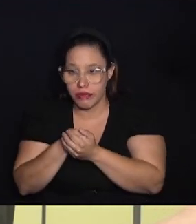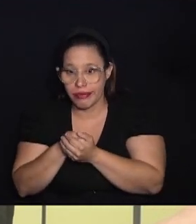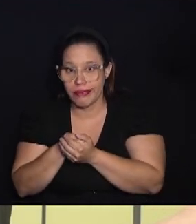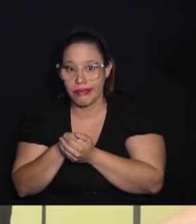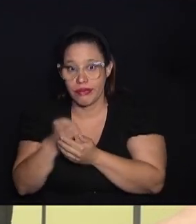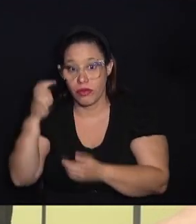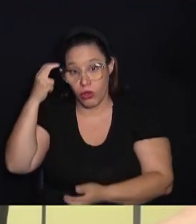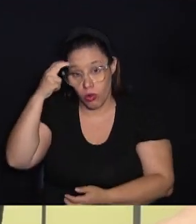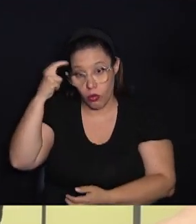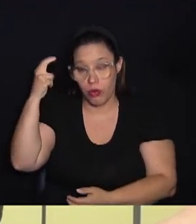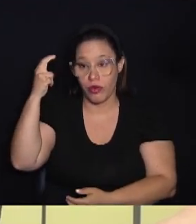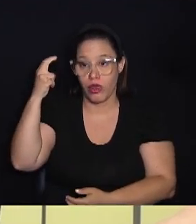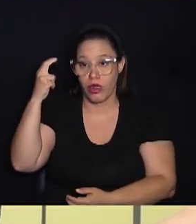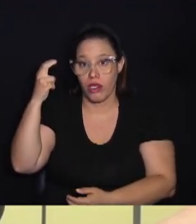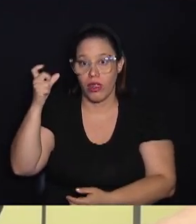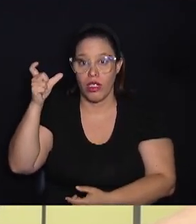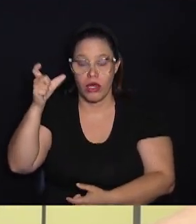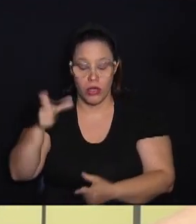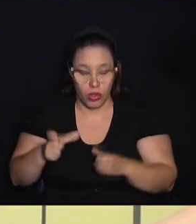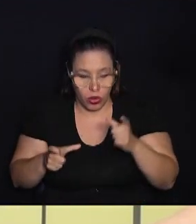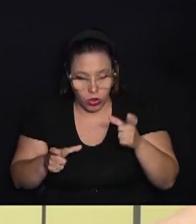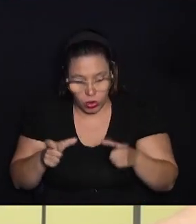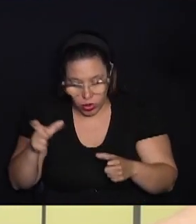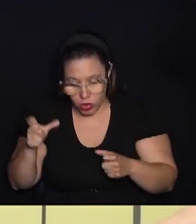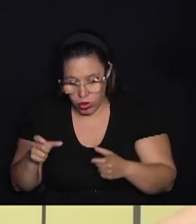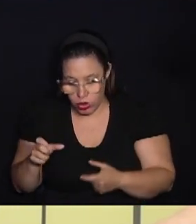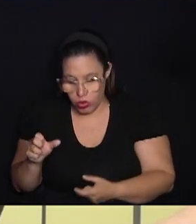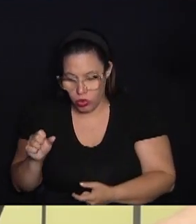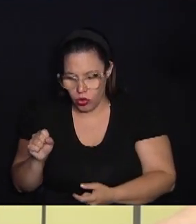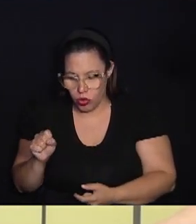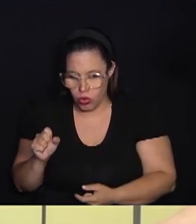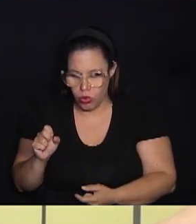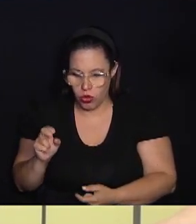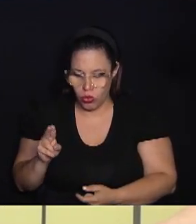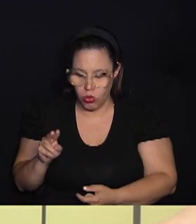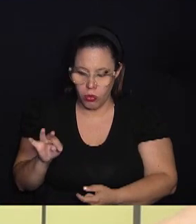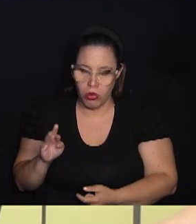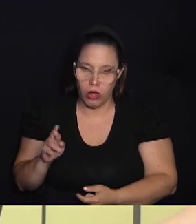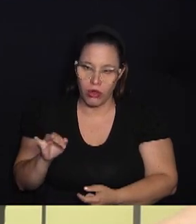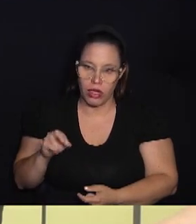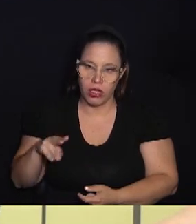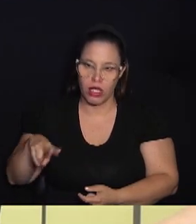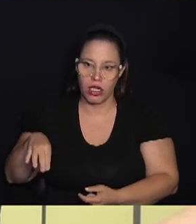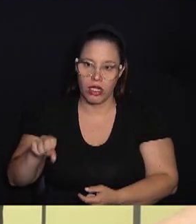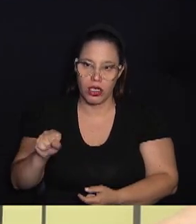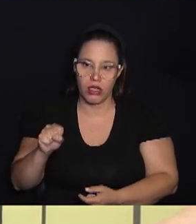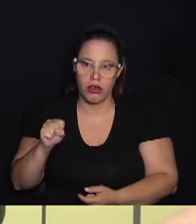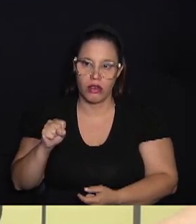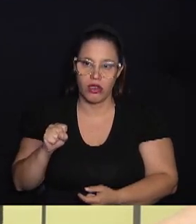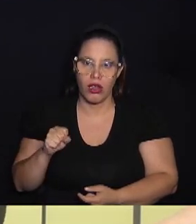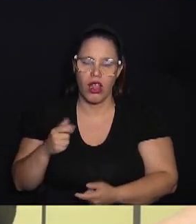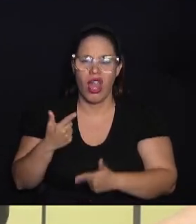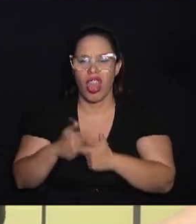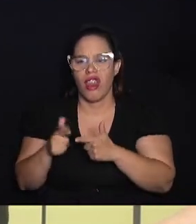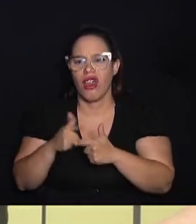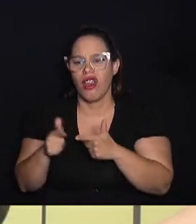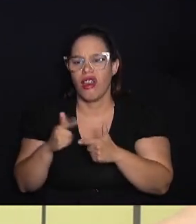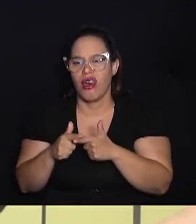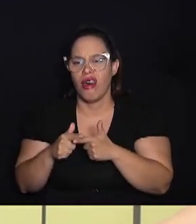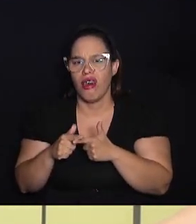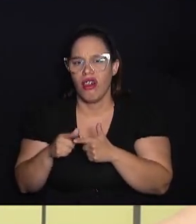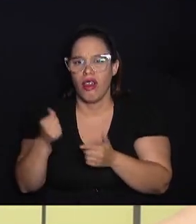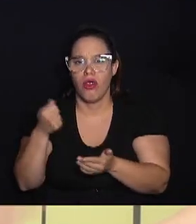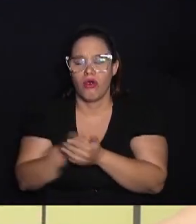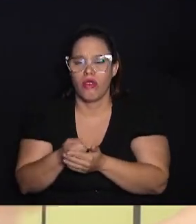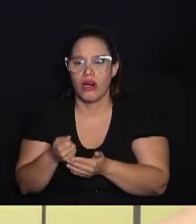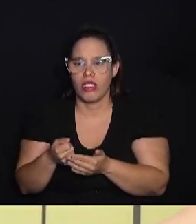tem subalternos subalternizados e subalternizados de você queira eu tenho um problema eu quero Vou contratar ou comprar algo e